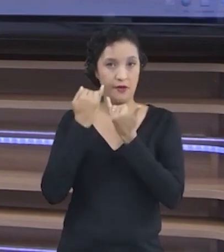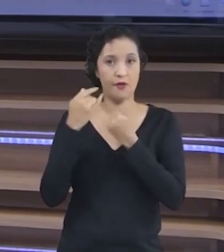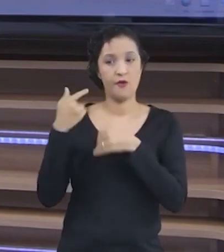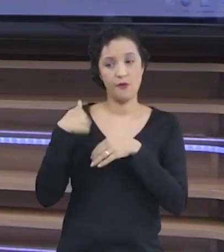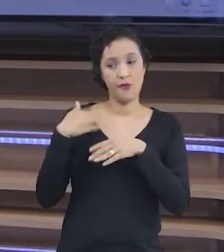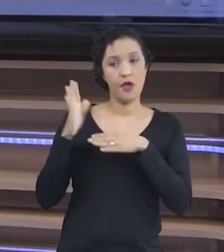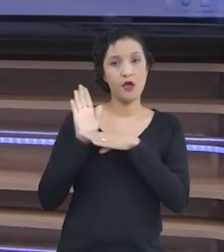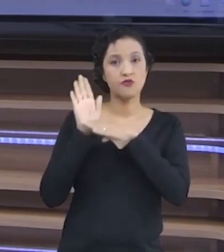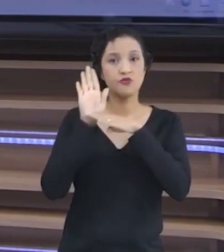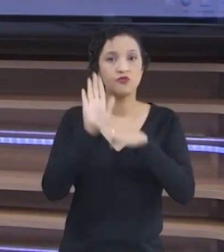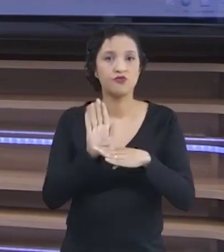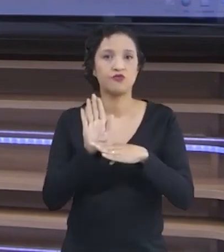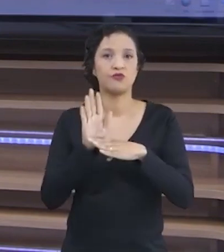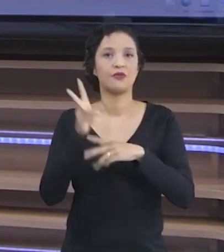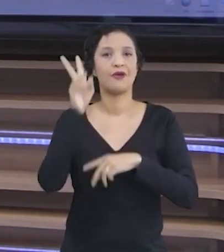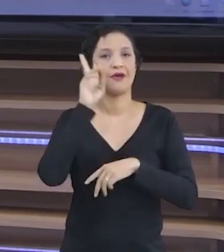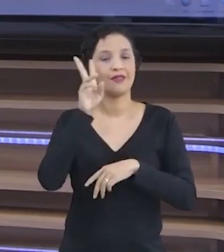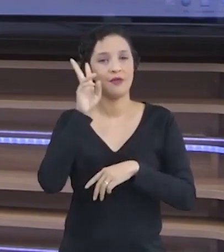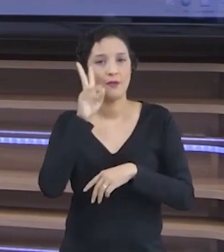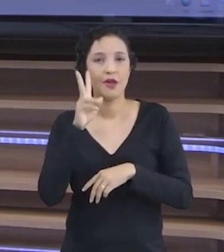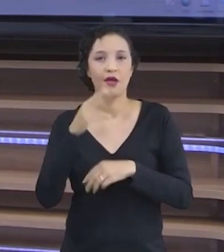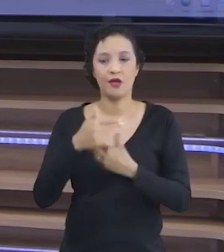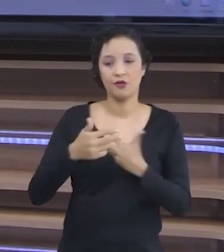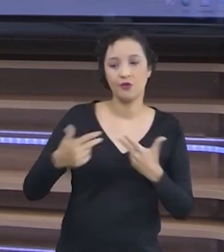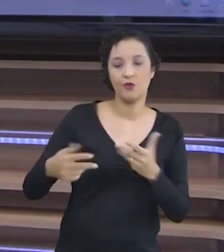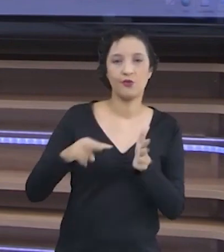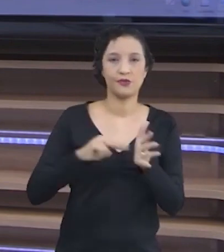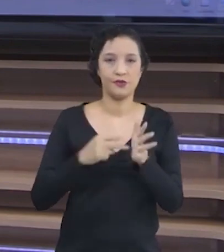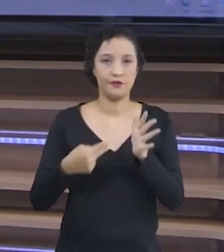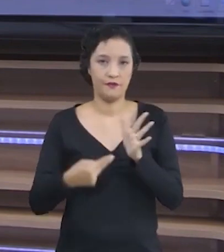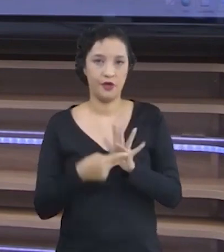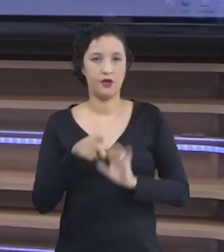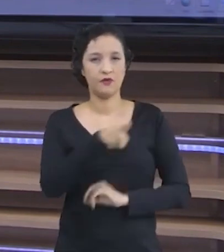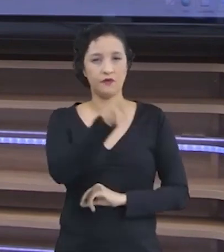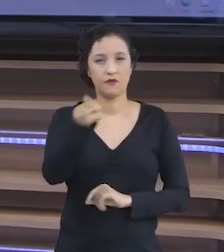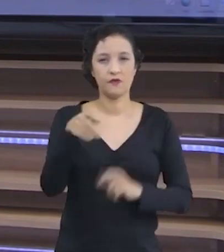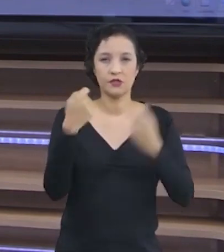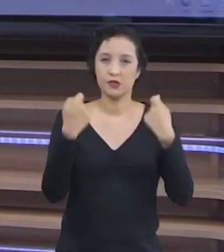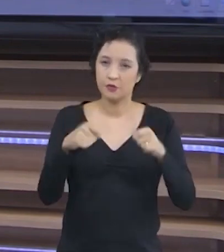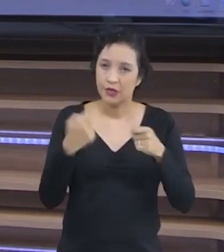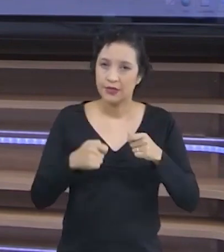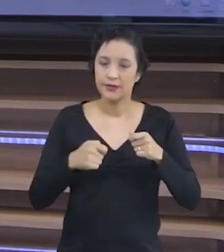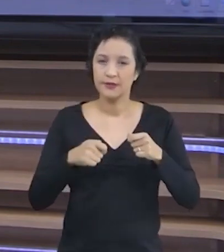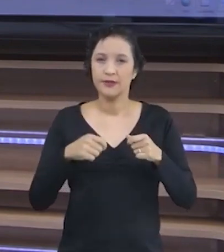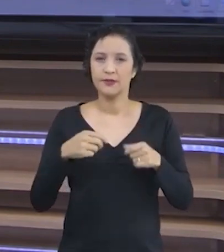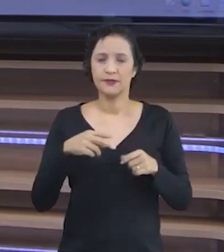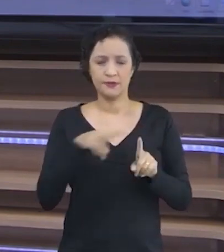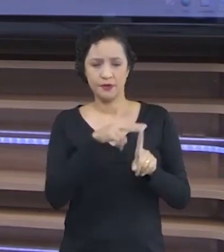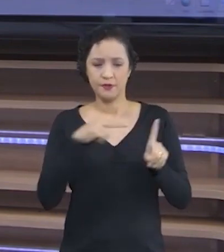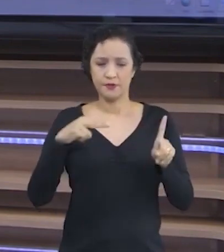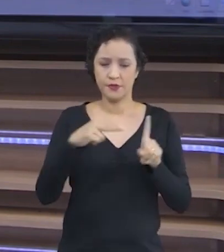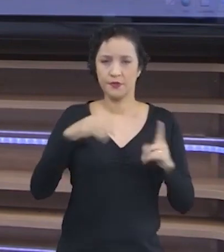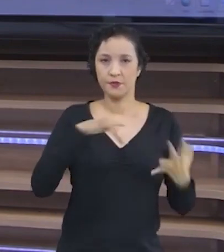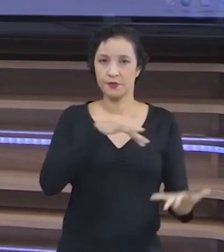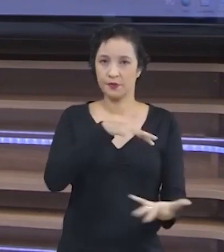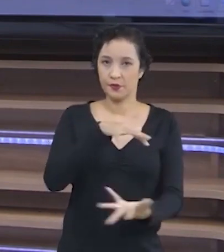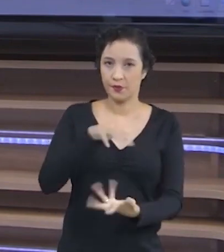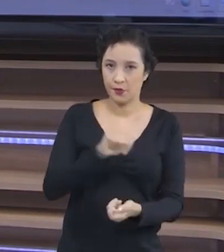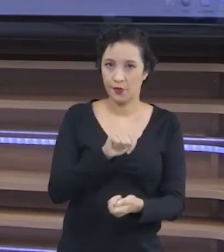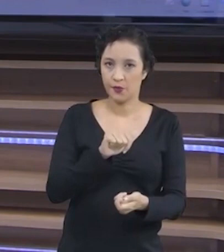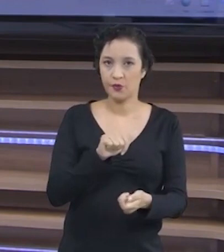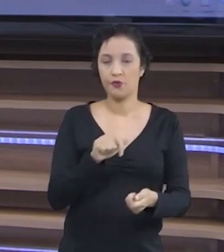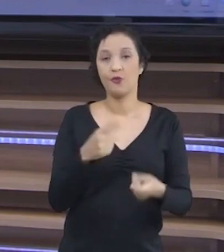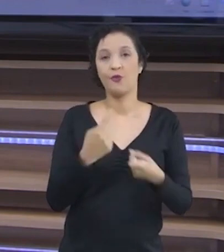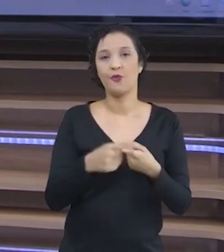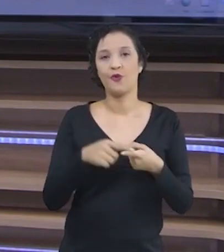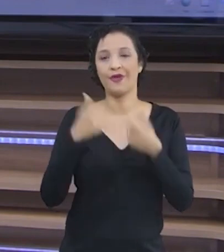faz, que a gente está trabalhando agora. Quando eu digo para vocês que vocês têm que pegar um pouco da leitura de mundo para trabalhar o sentido